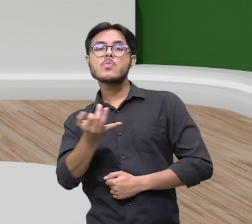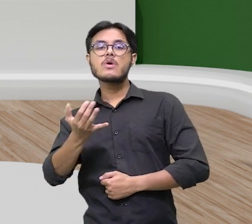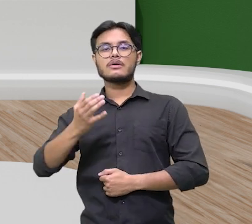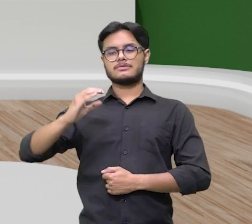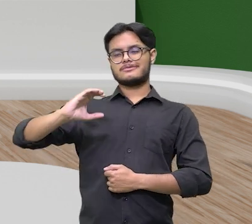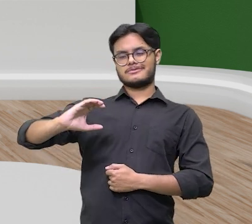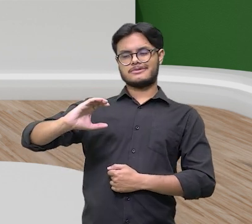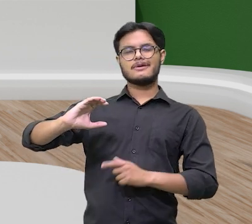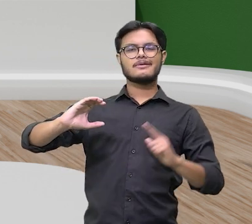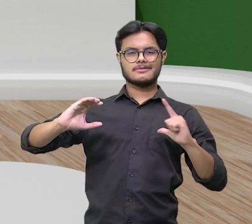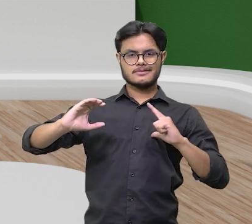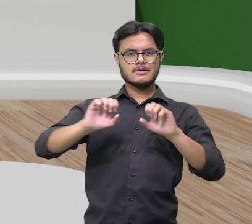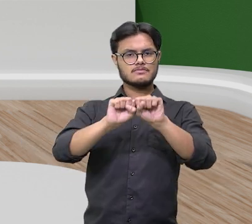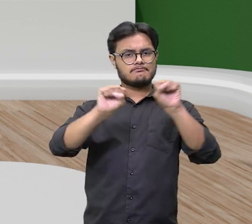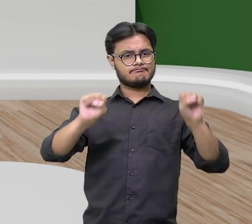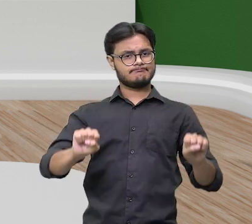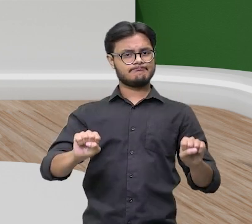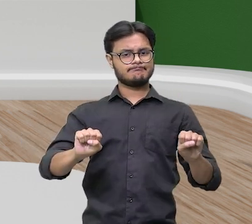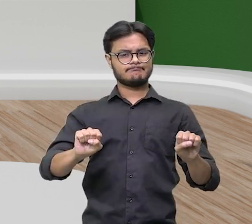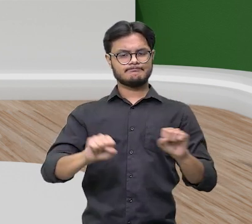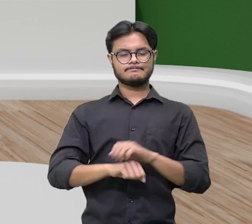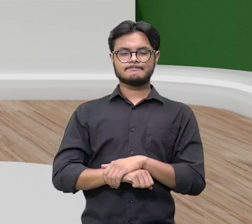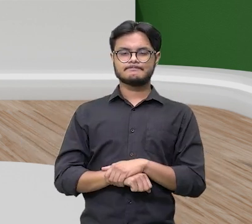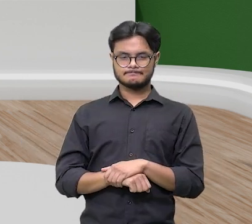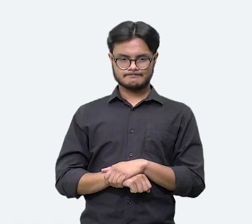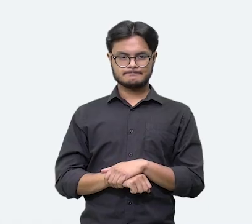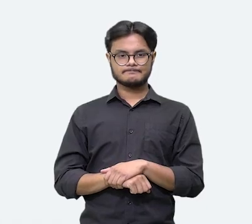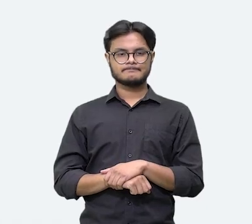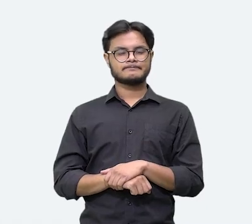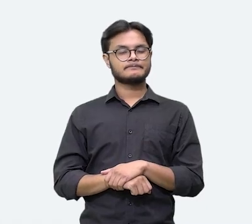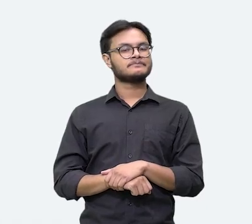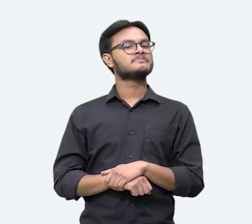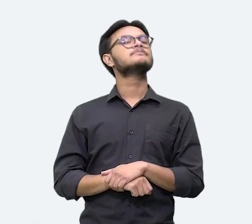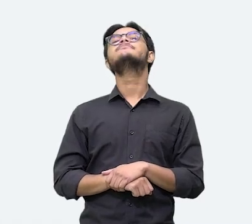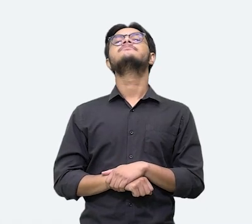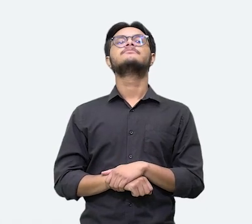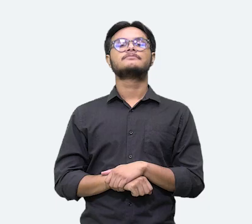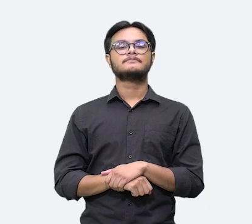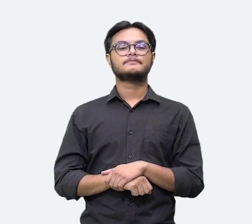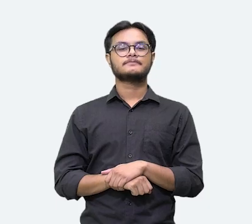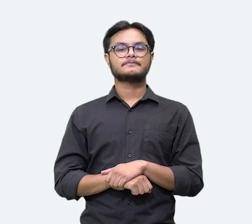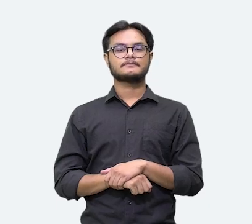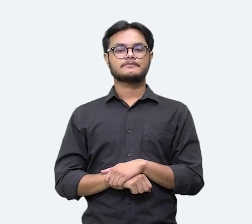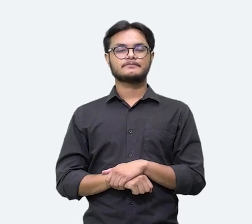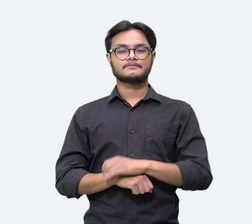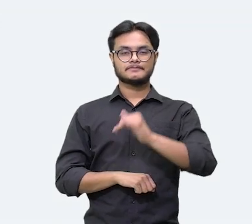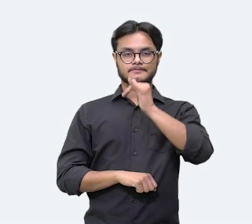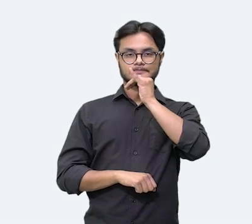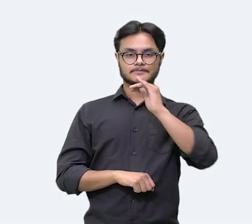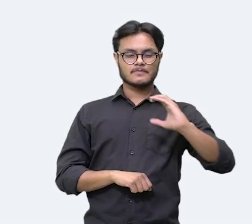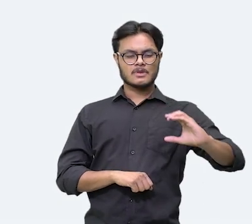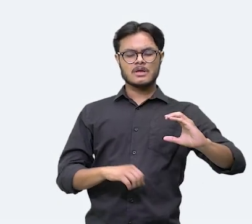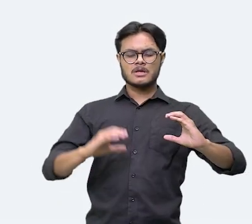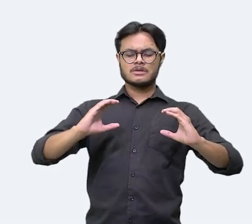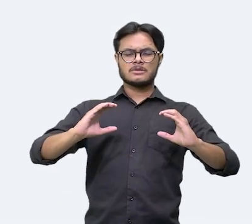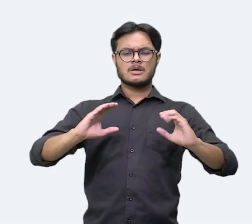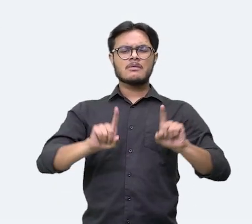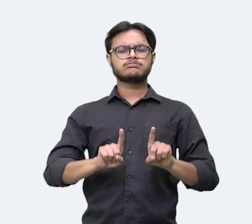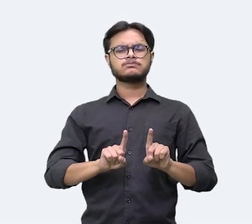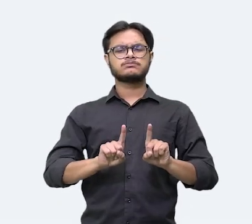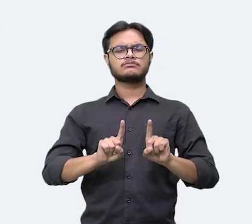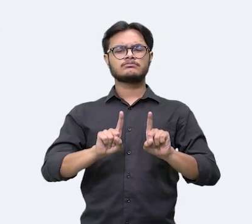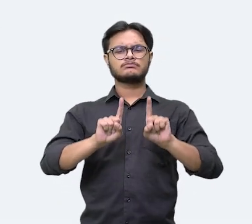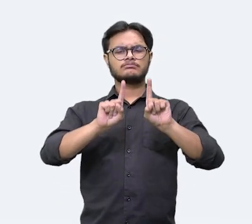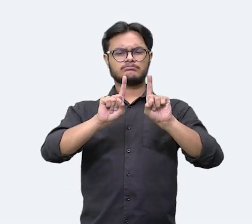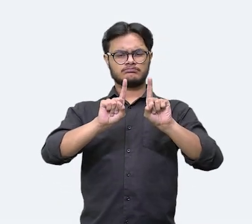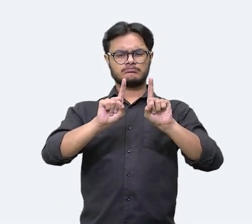de capacitores que tem, nós temos a capacitância equivalente. Agora, os capacitores estão associados em paralelo quando a